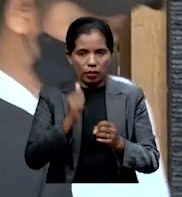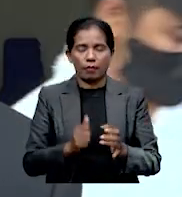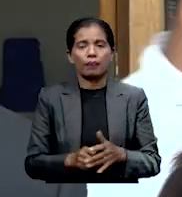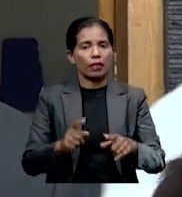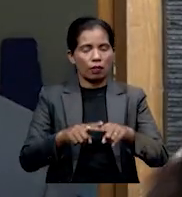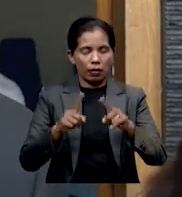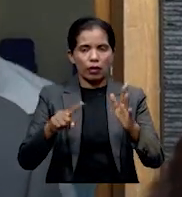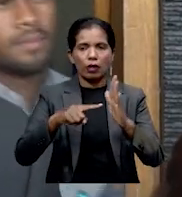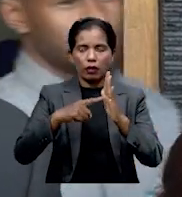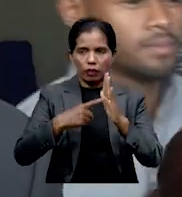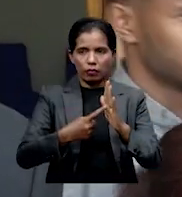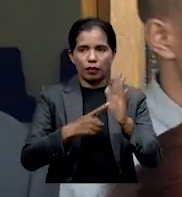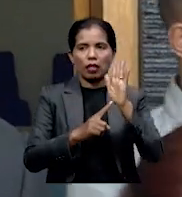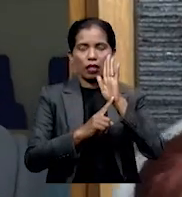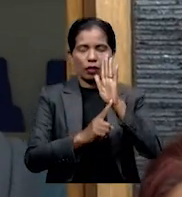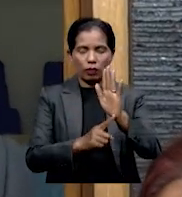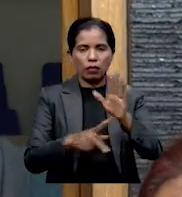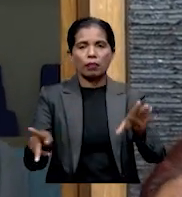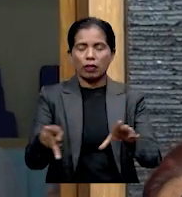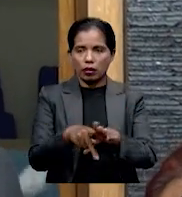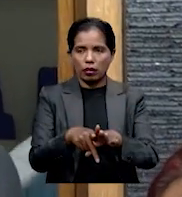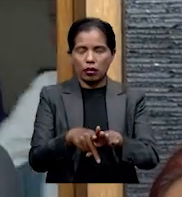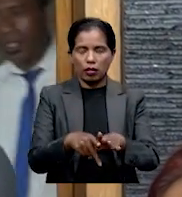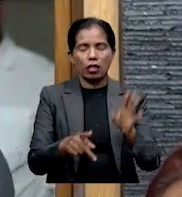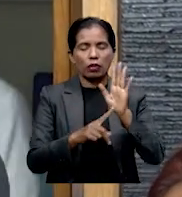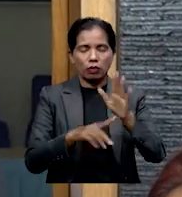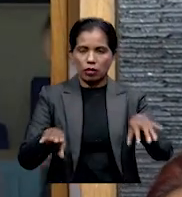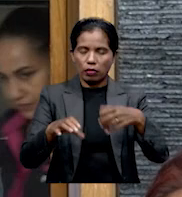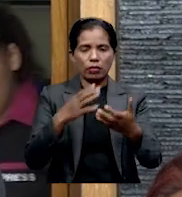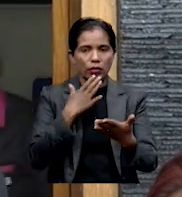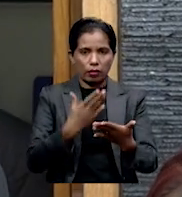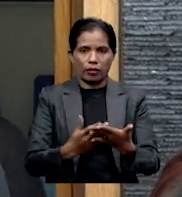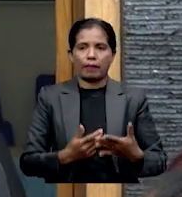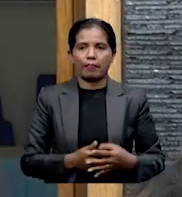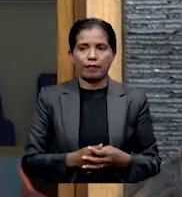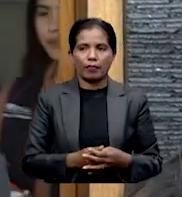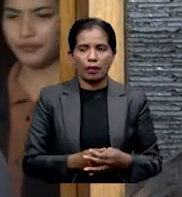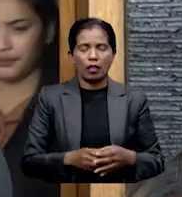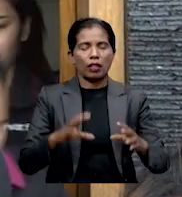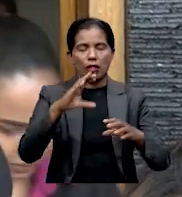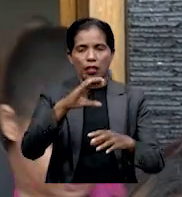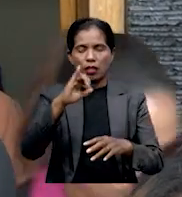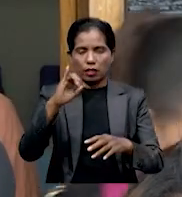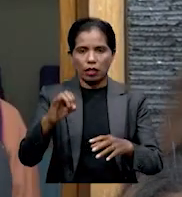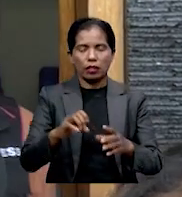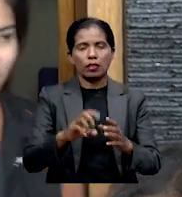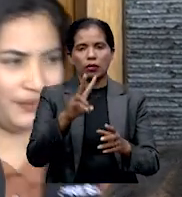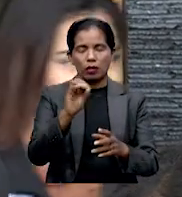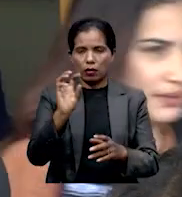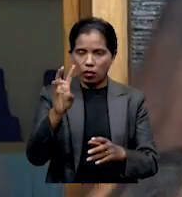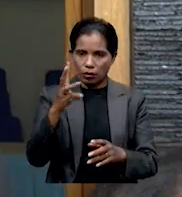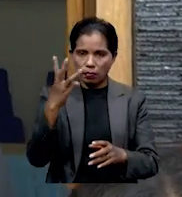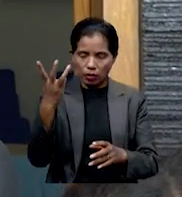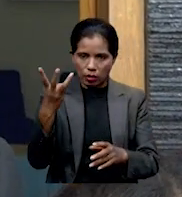bem há tudo nem a presença nem a visibilidade da região né Conselho de Imprensa Mores 2016 há